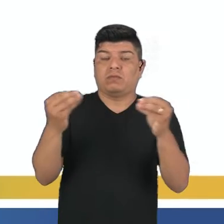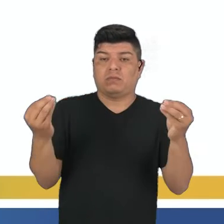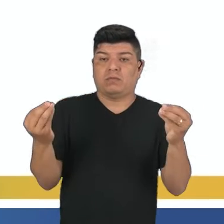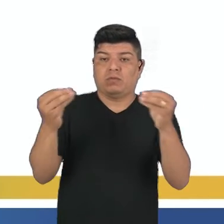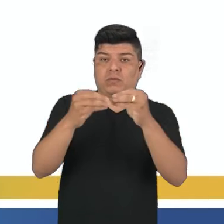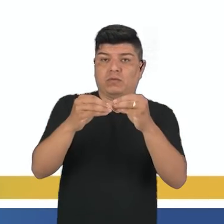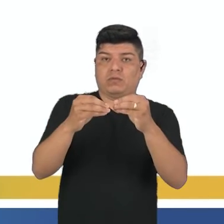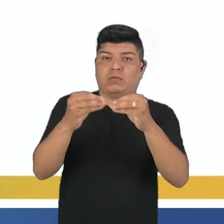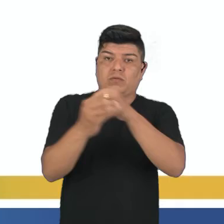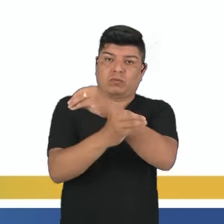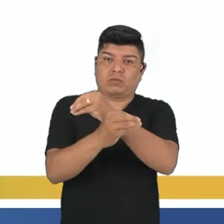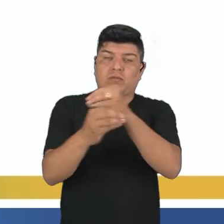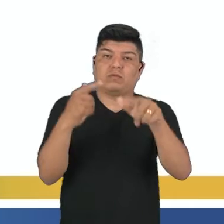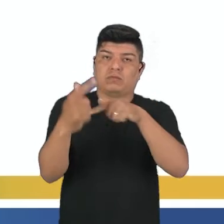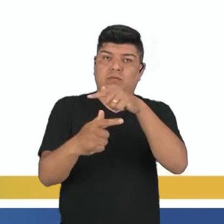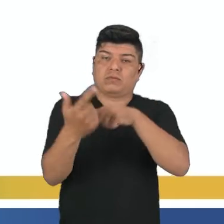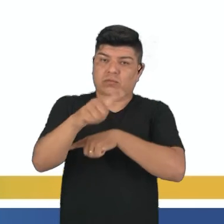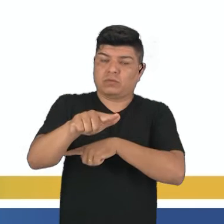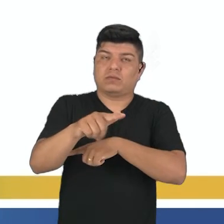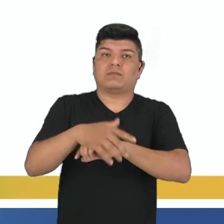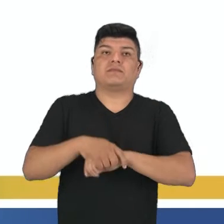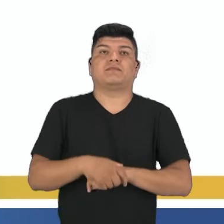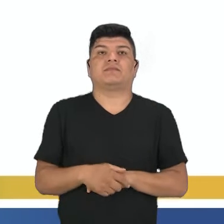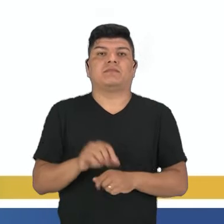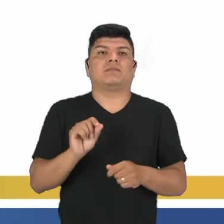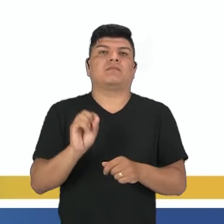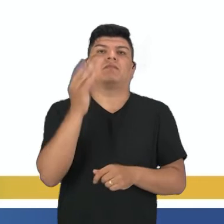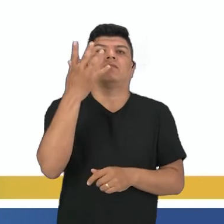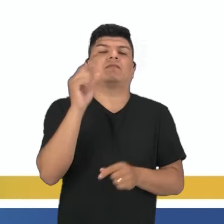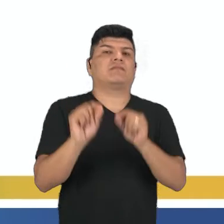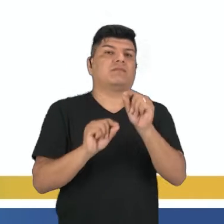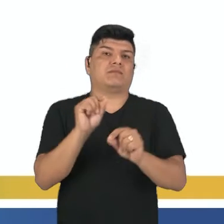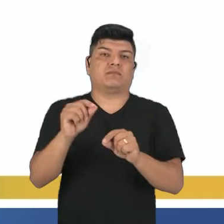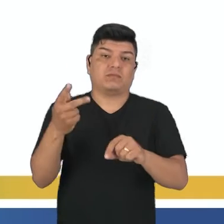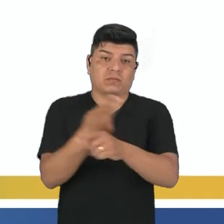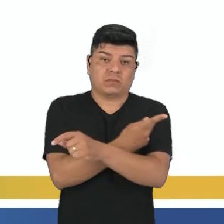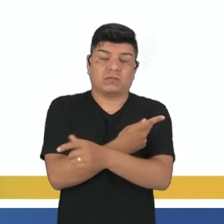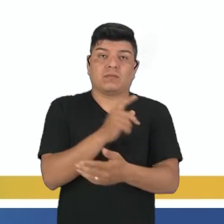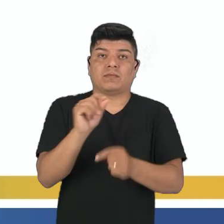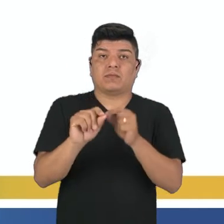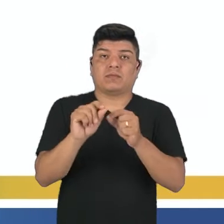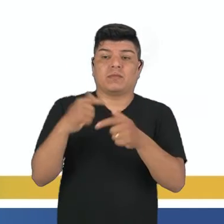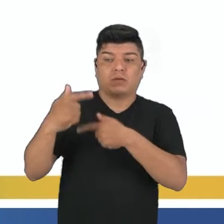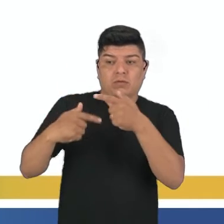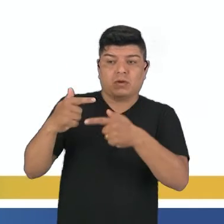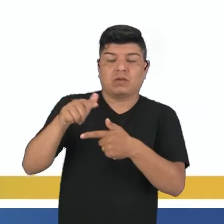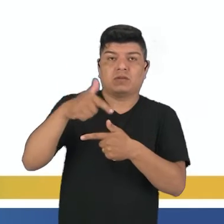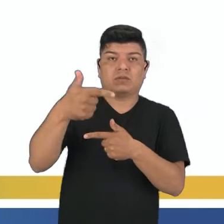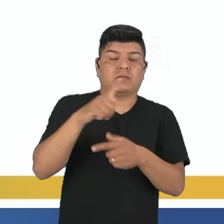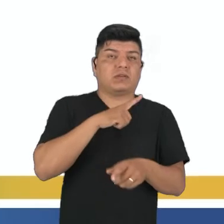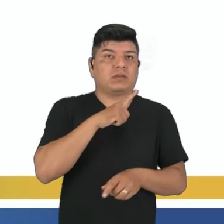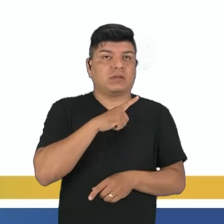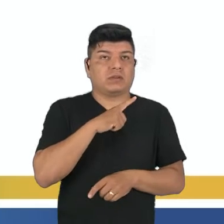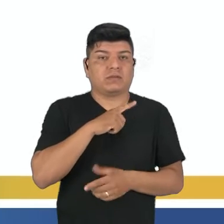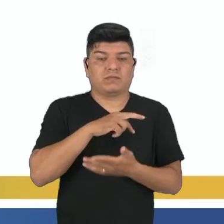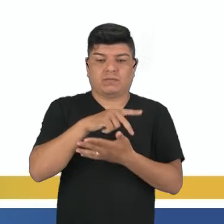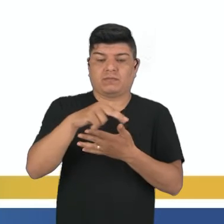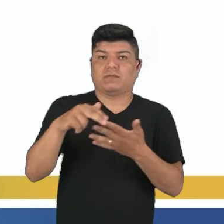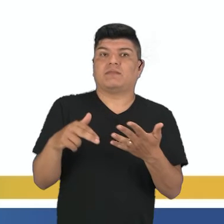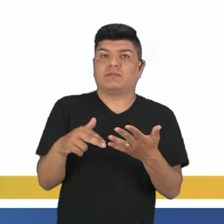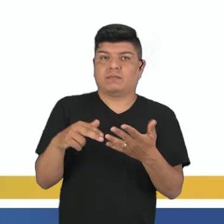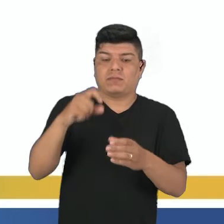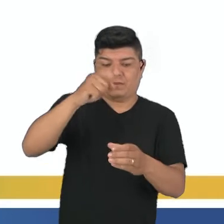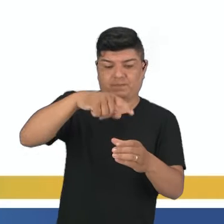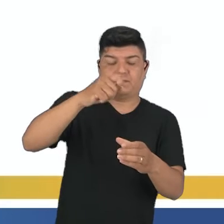de novo essas sementes, né? O que aconteceu então? Com a geração seguinte, ele obteve vários tipos